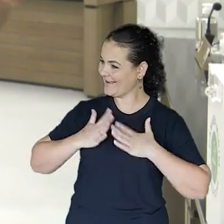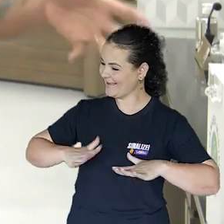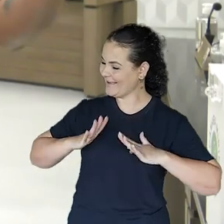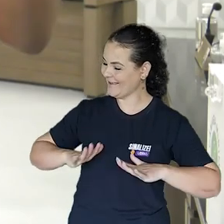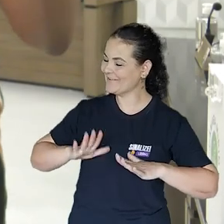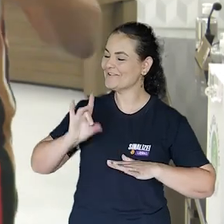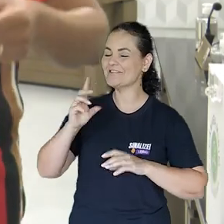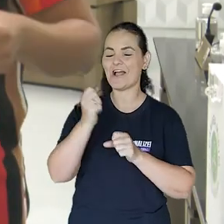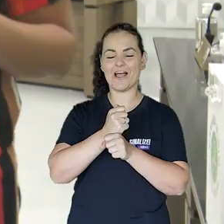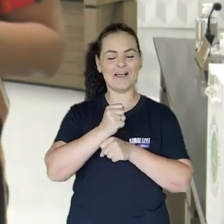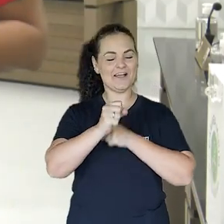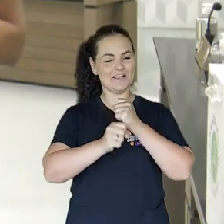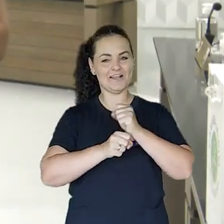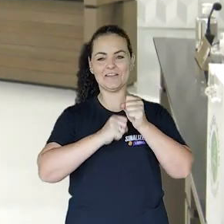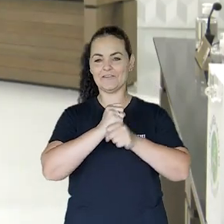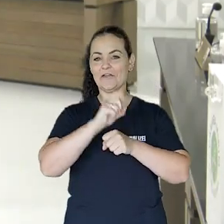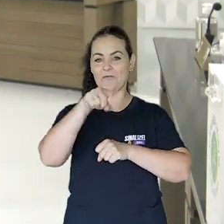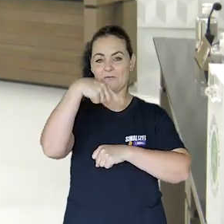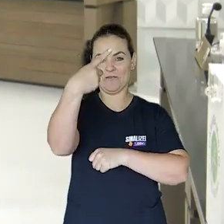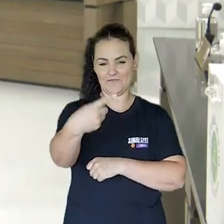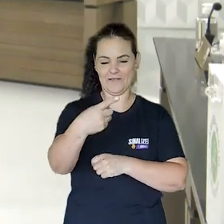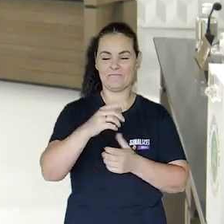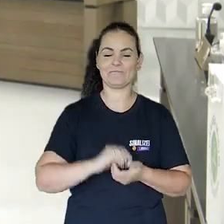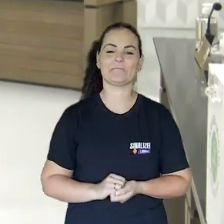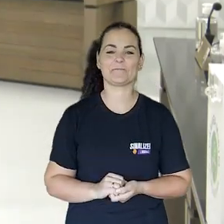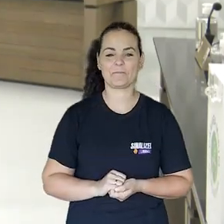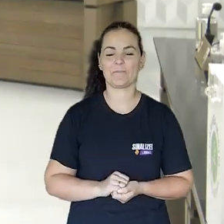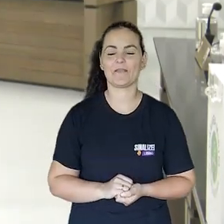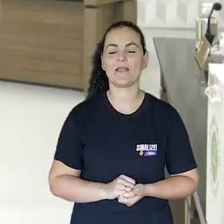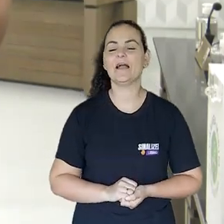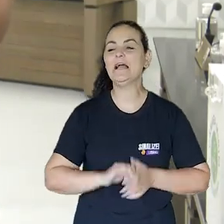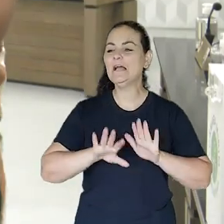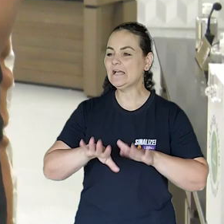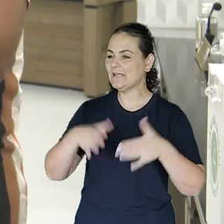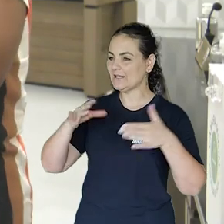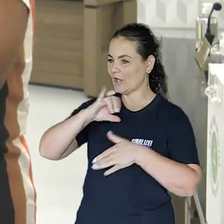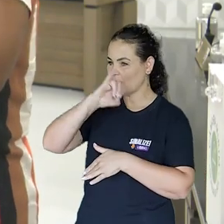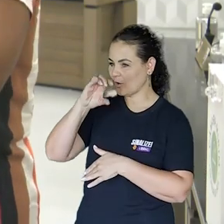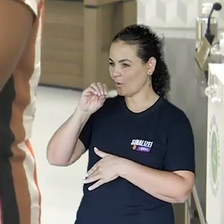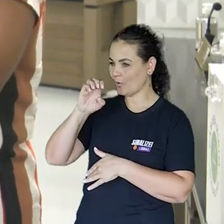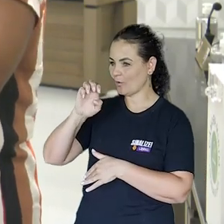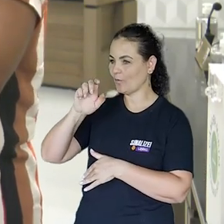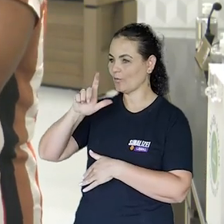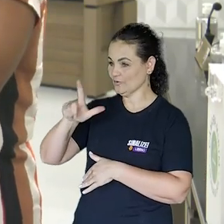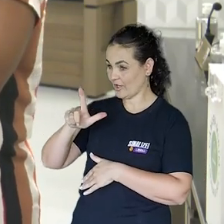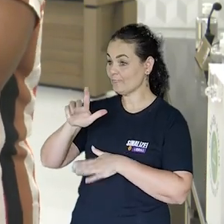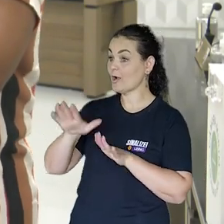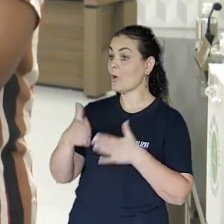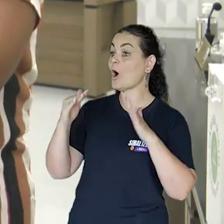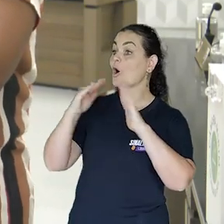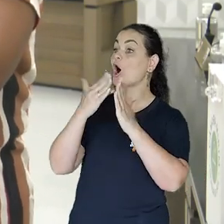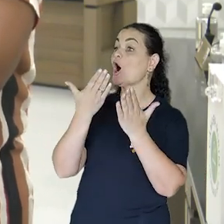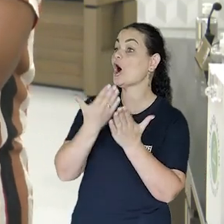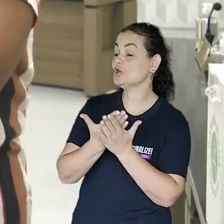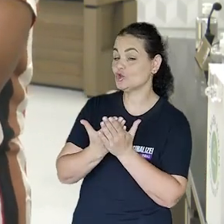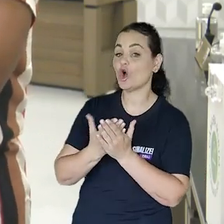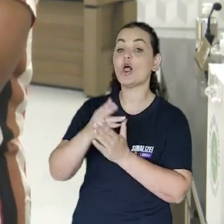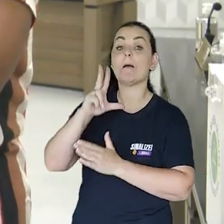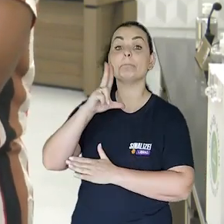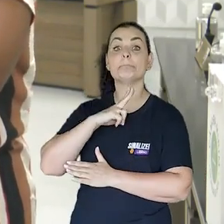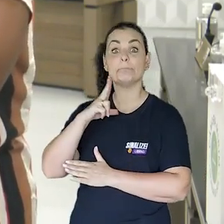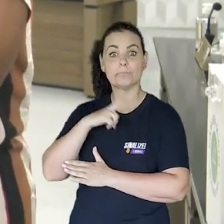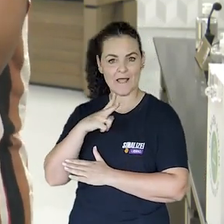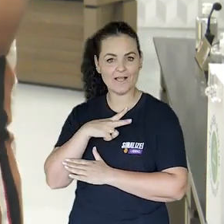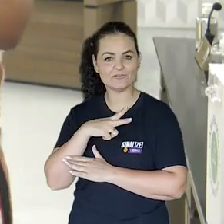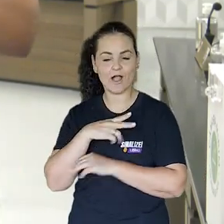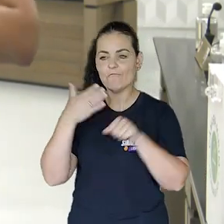Ano que vem a gente prepara os papéis picados aqui. Joel, qual é a escola da rede privada que estará no programa do